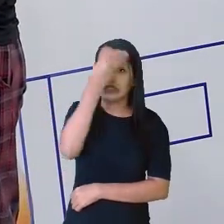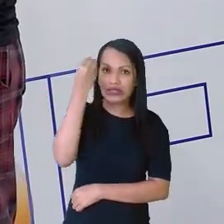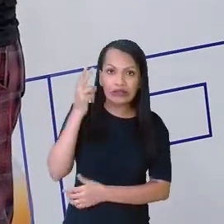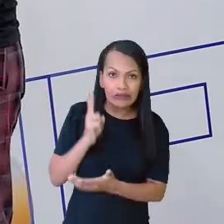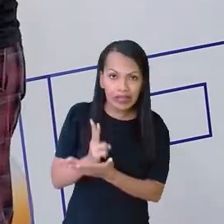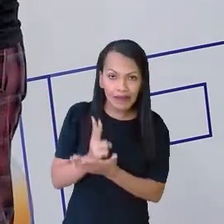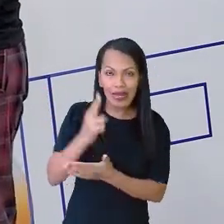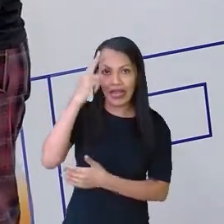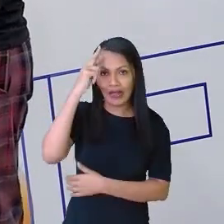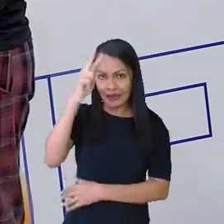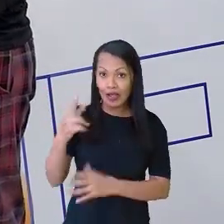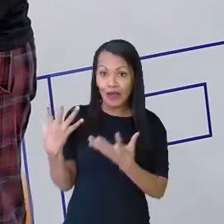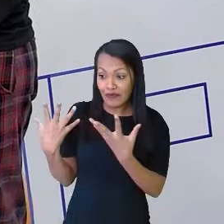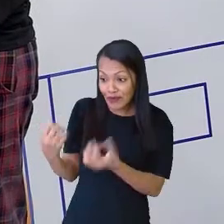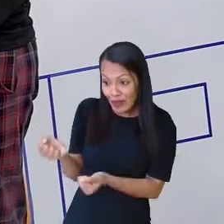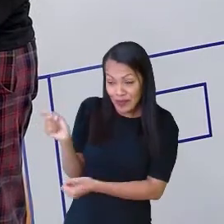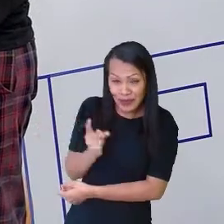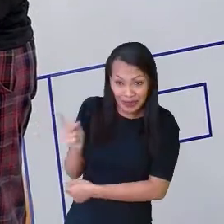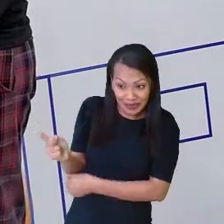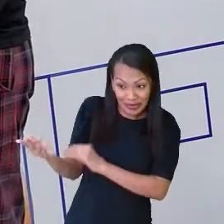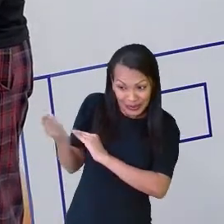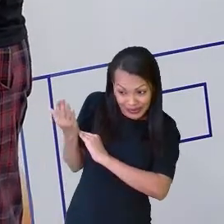É assim. Vamos lá, professor?